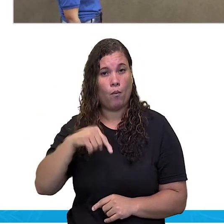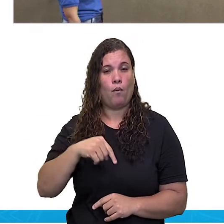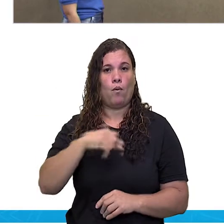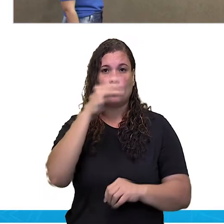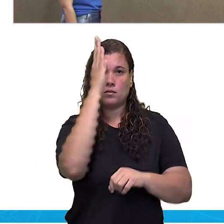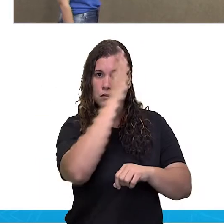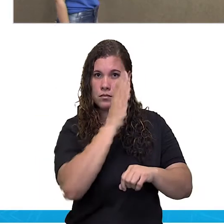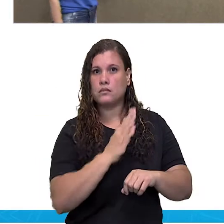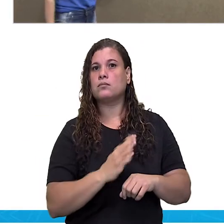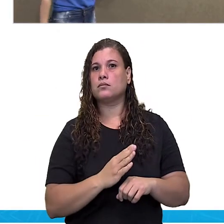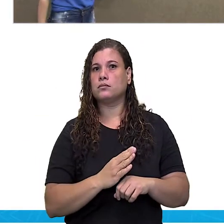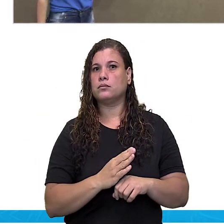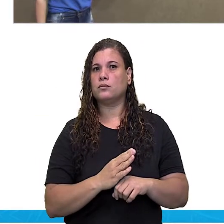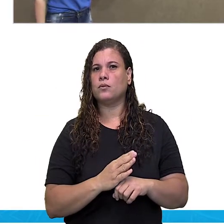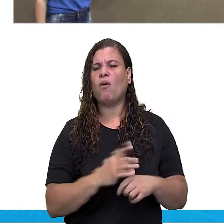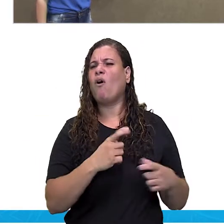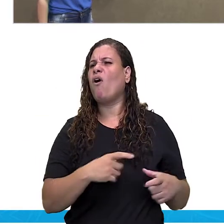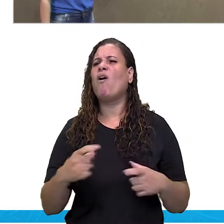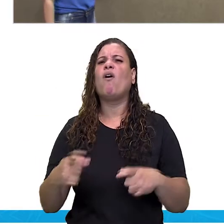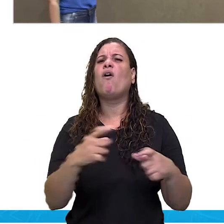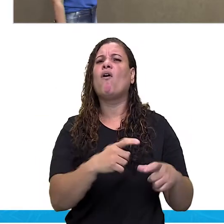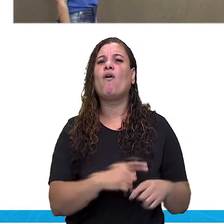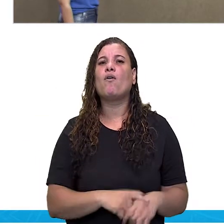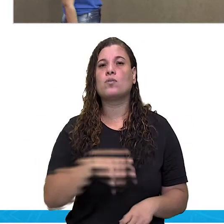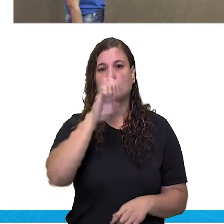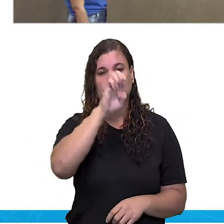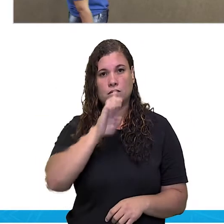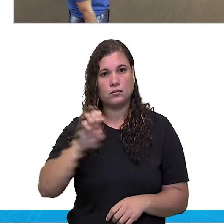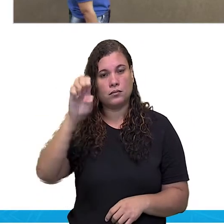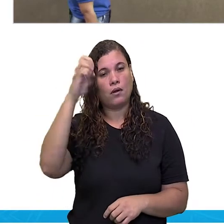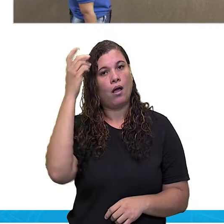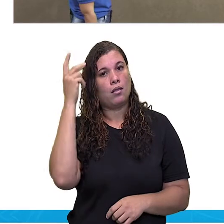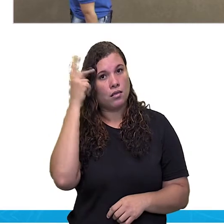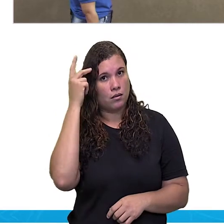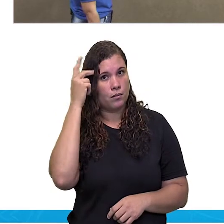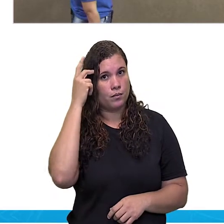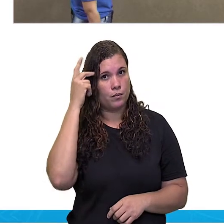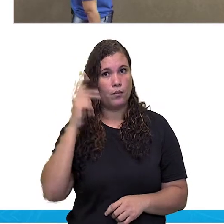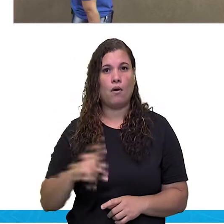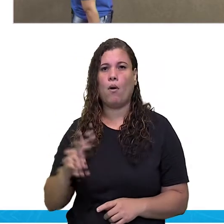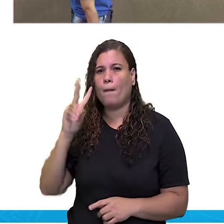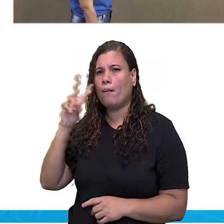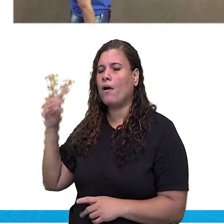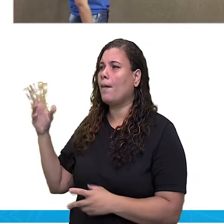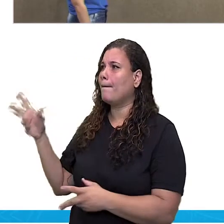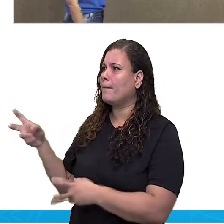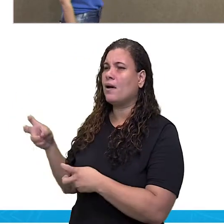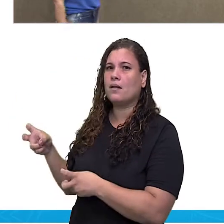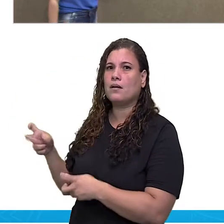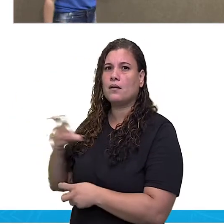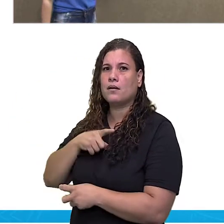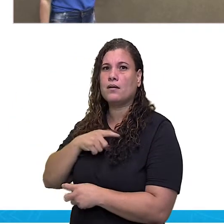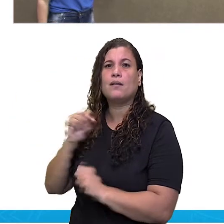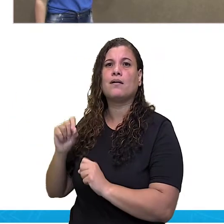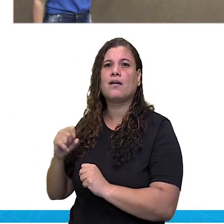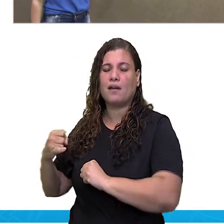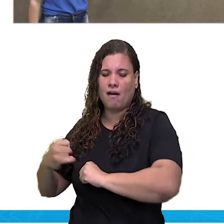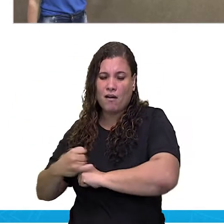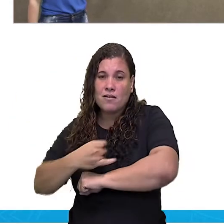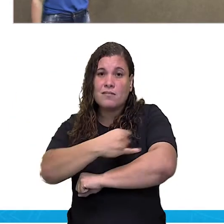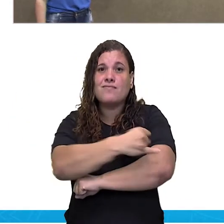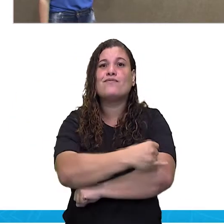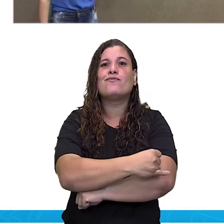Aparecida. Fica em São Paulo. E nesse local aqui tem uma grande infraestrutura